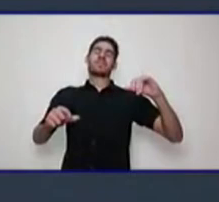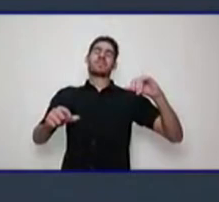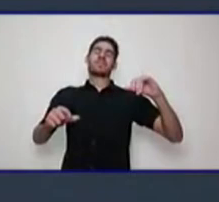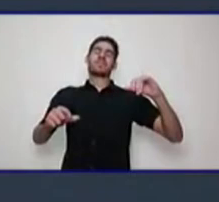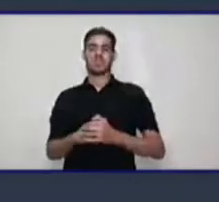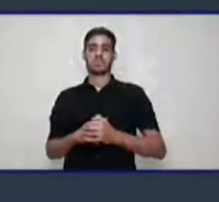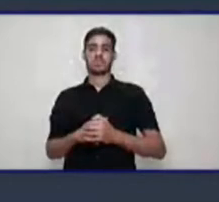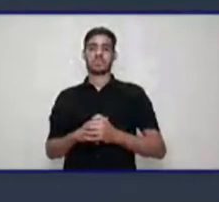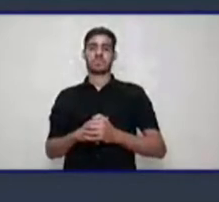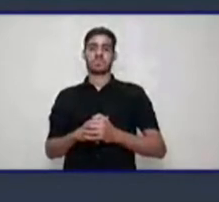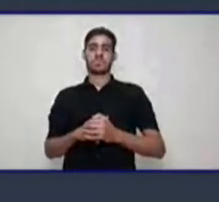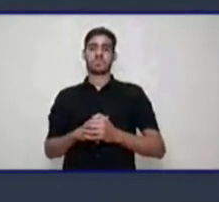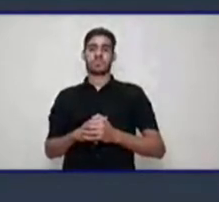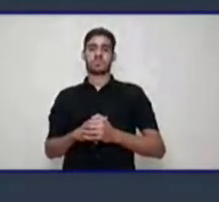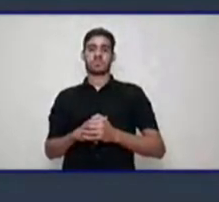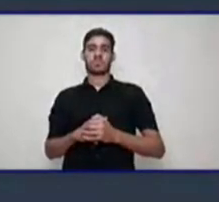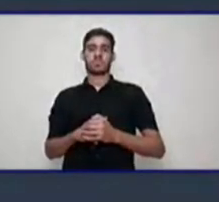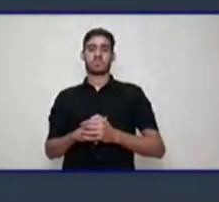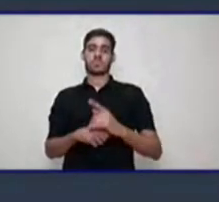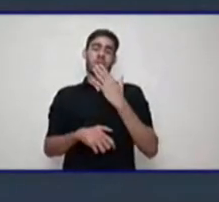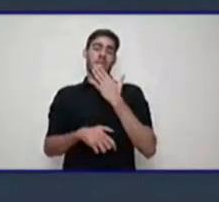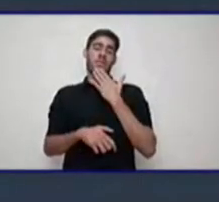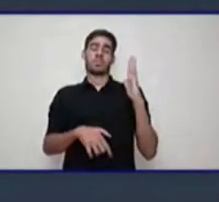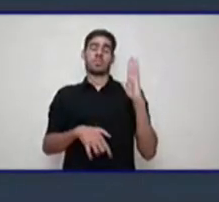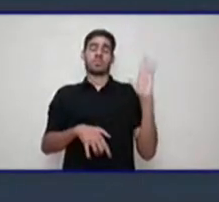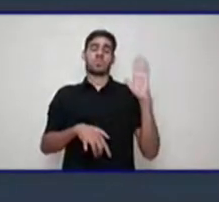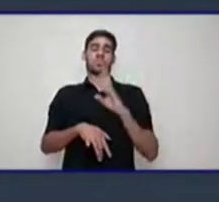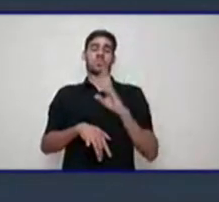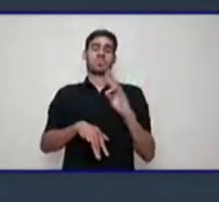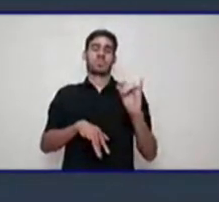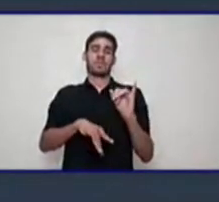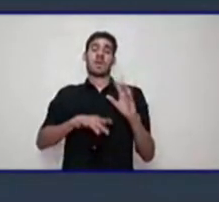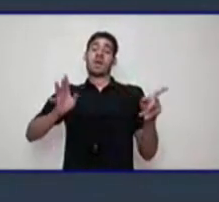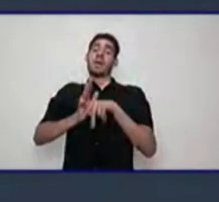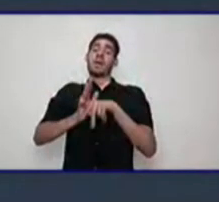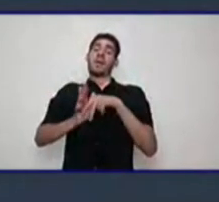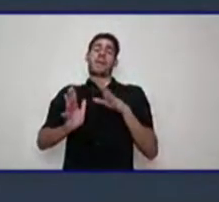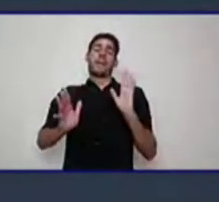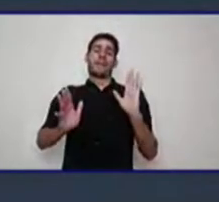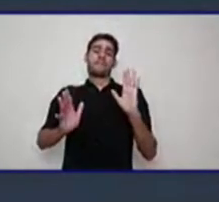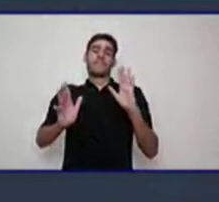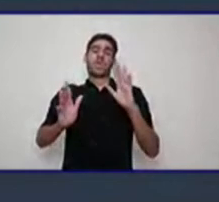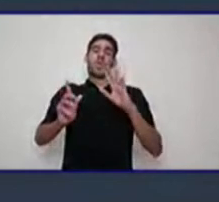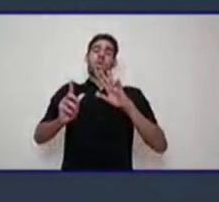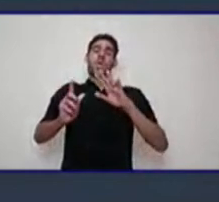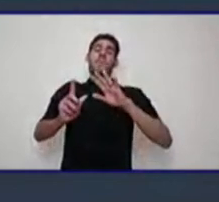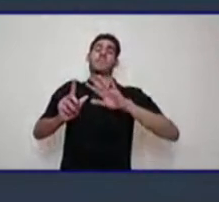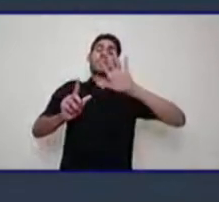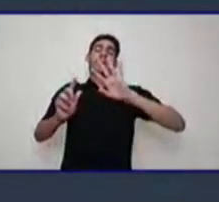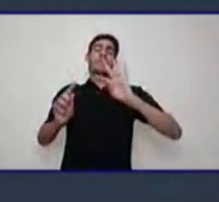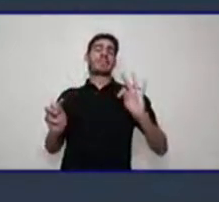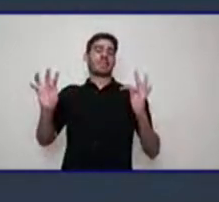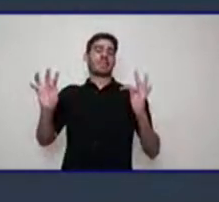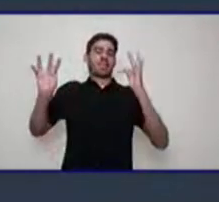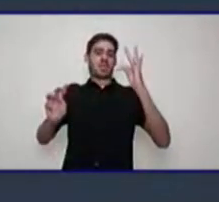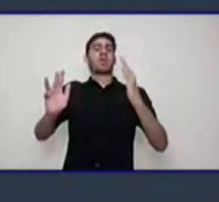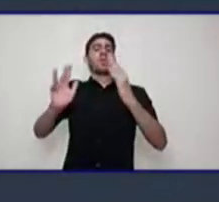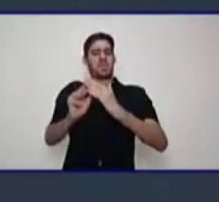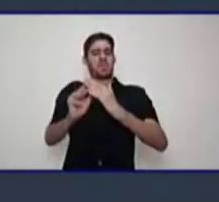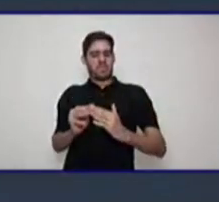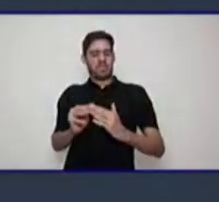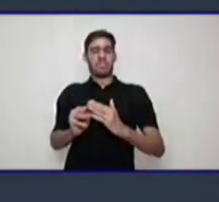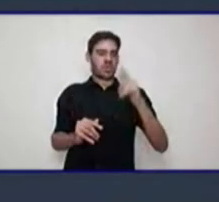a ser candidato. E a própria plataforma tecnológica pode, a pedido do